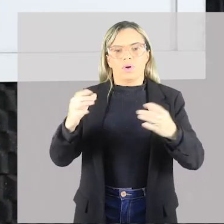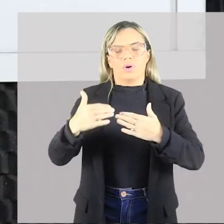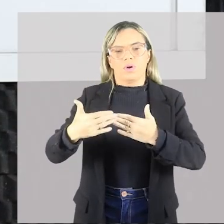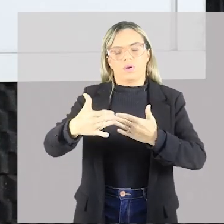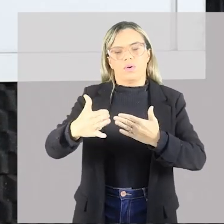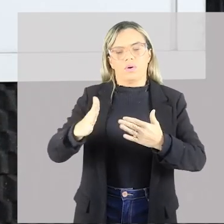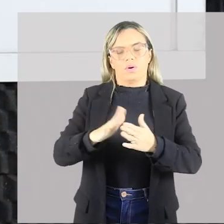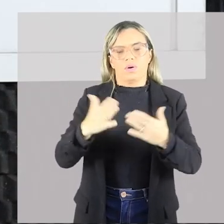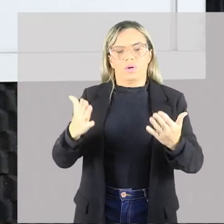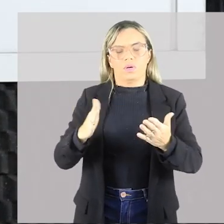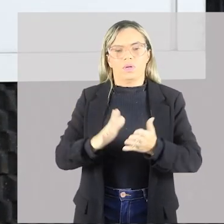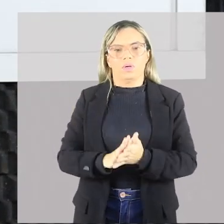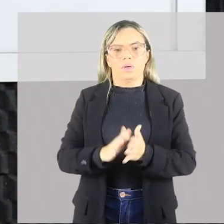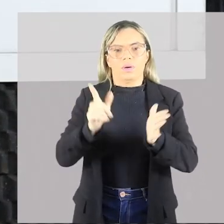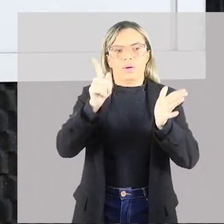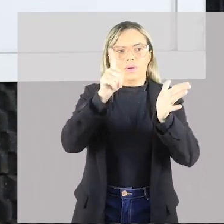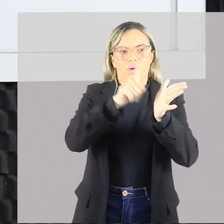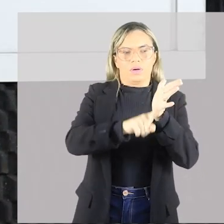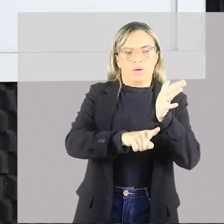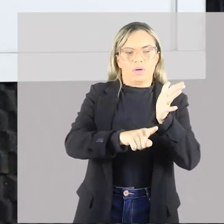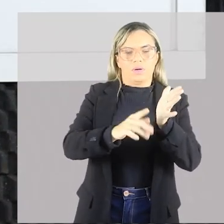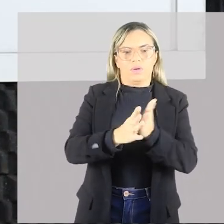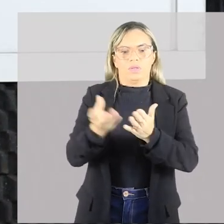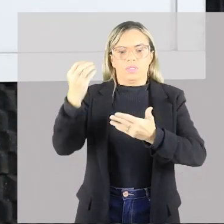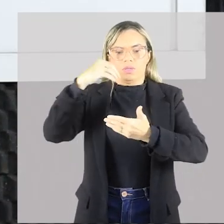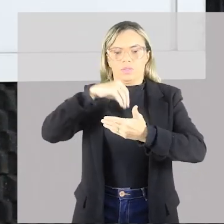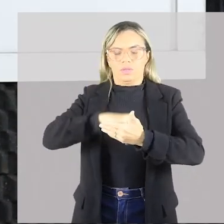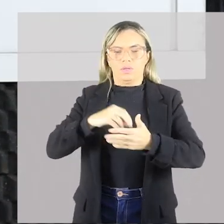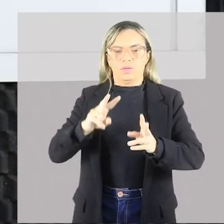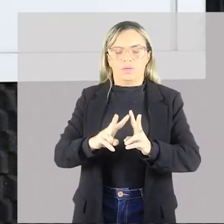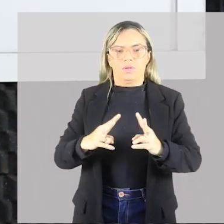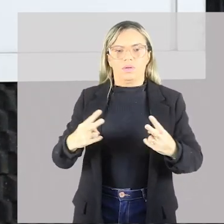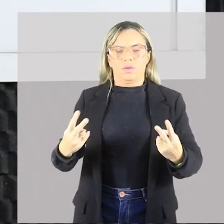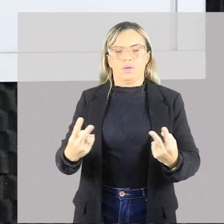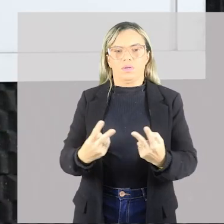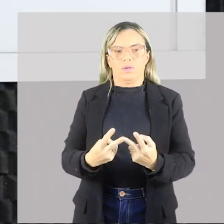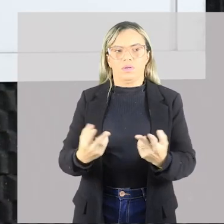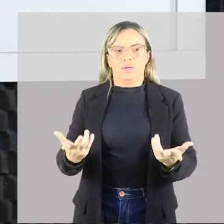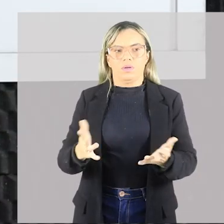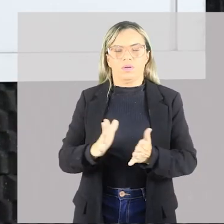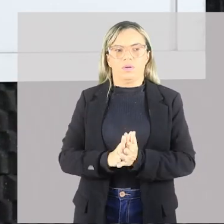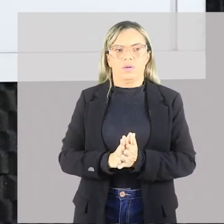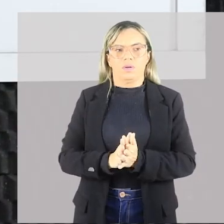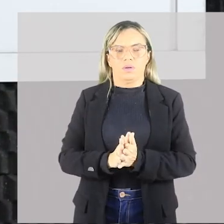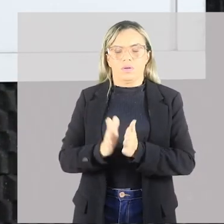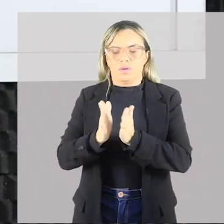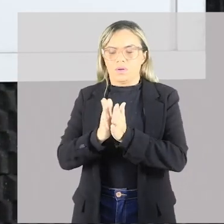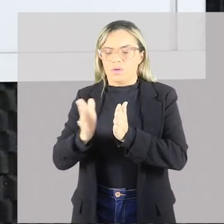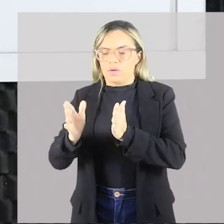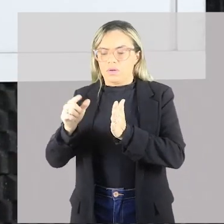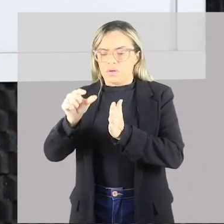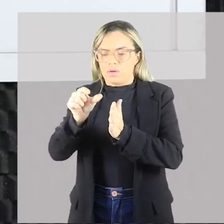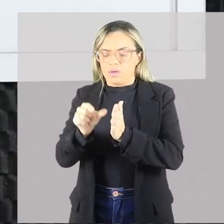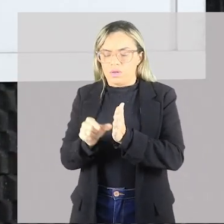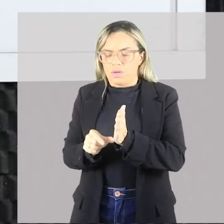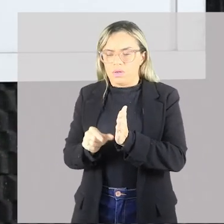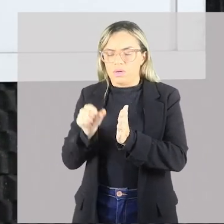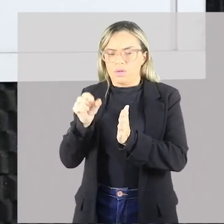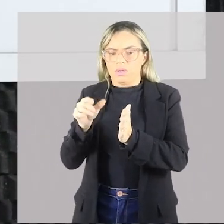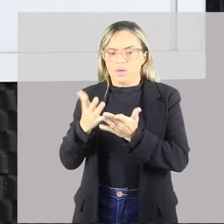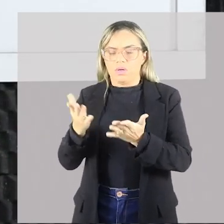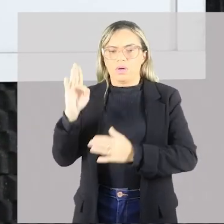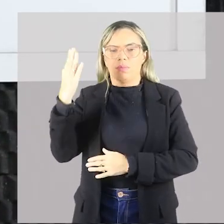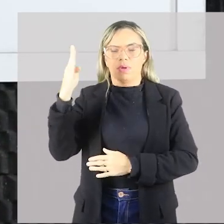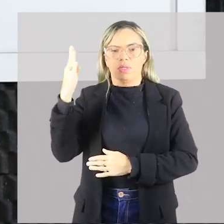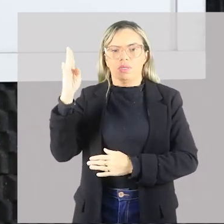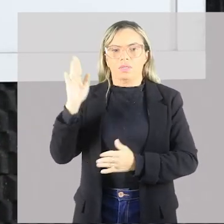externas, e subtrair do interno, não fica só a parte entre o externo e o interno, que é justamente a